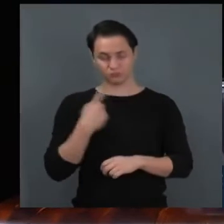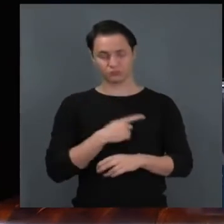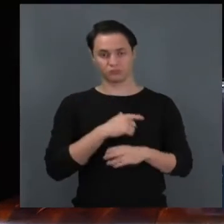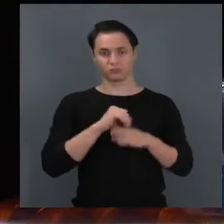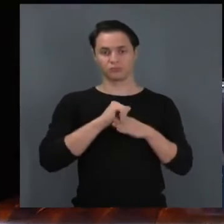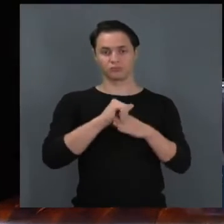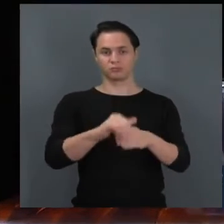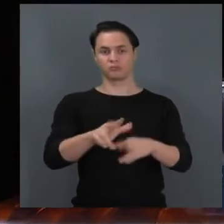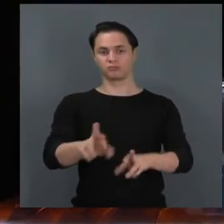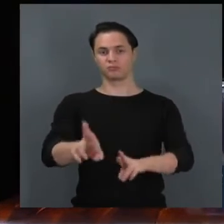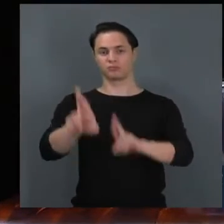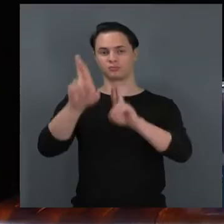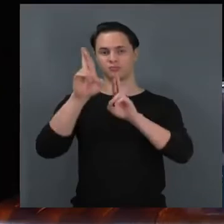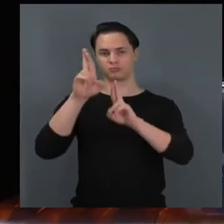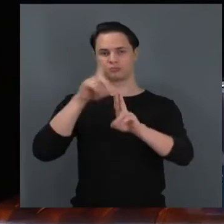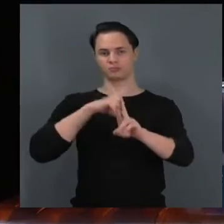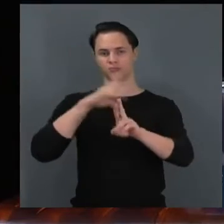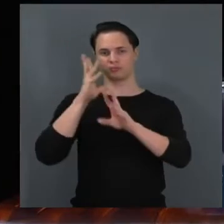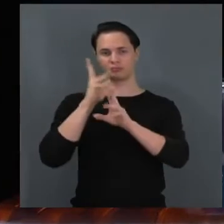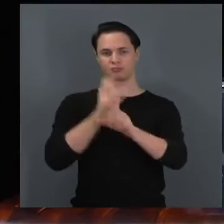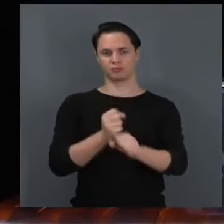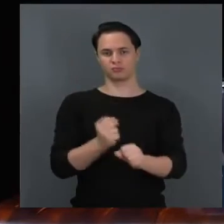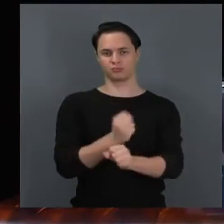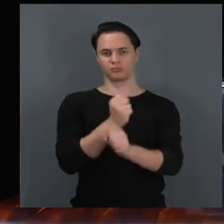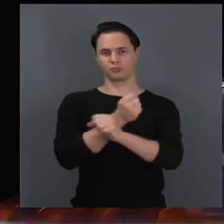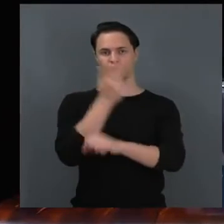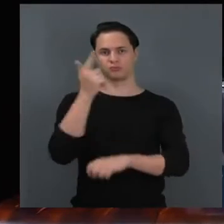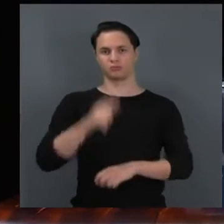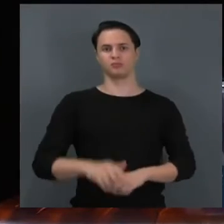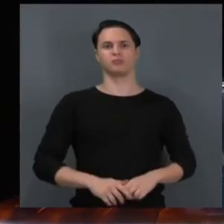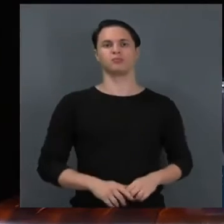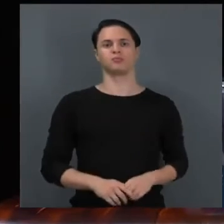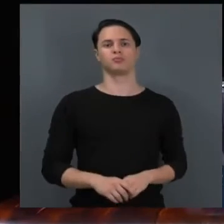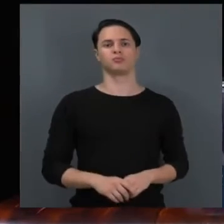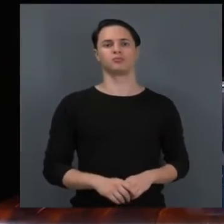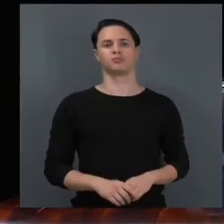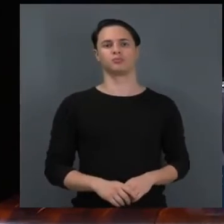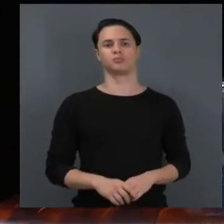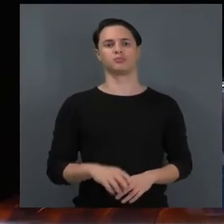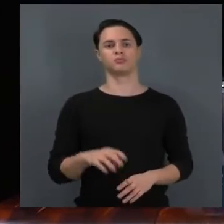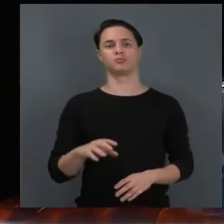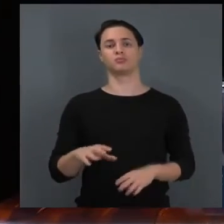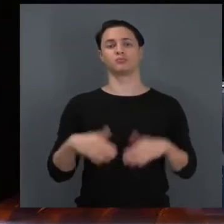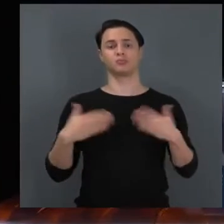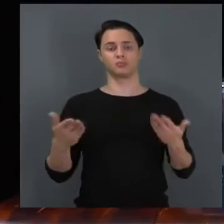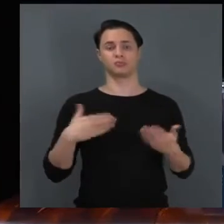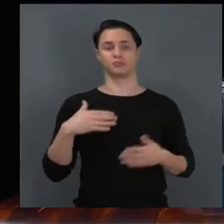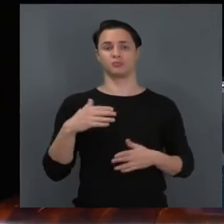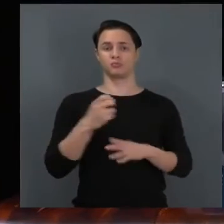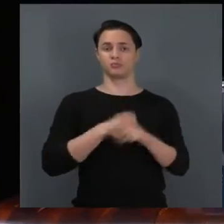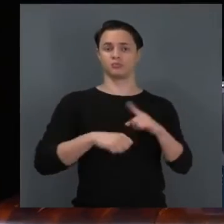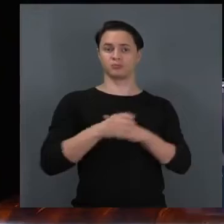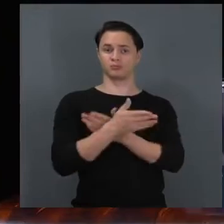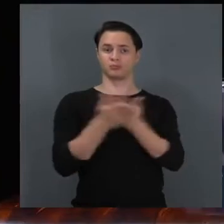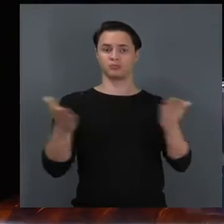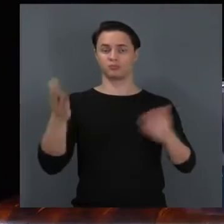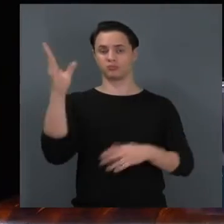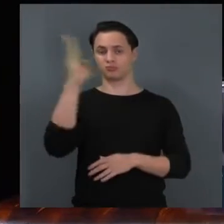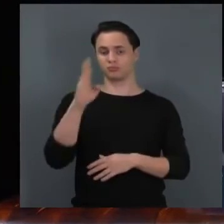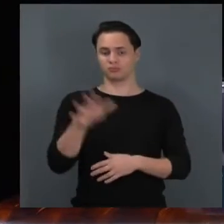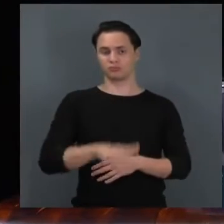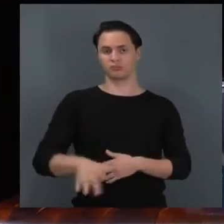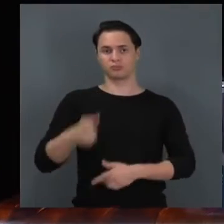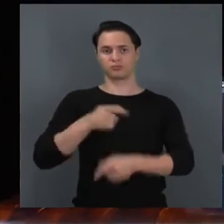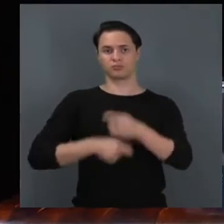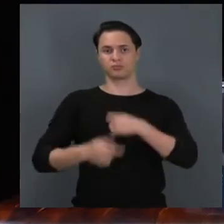caminho da esperança e da reconstrução. Senhor presidente, por fim, a sociedade brasileira, o setor econômico, os